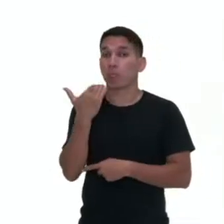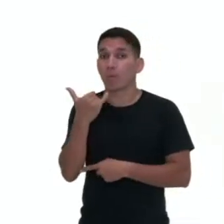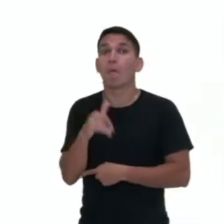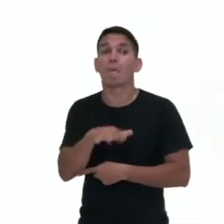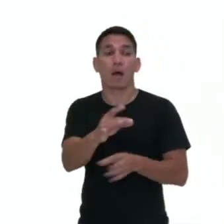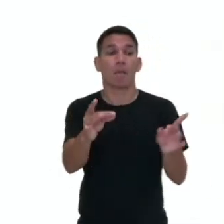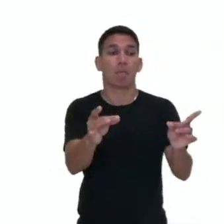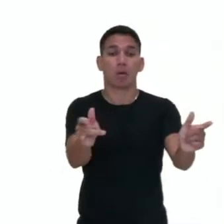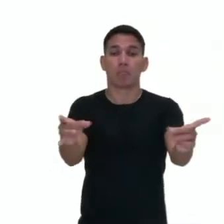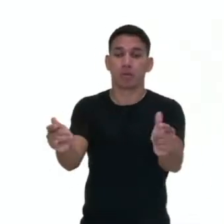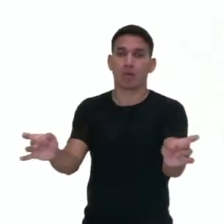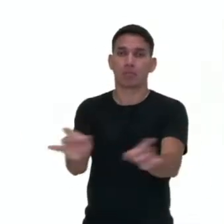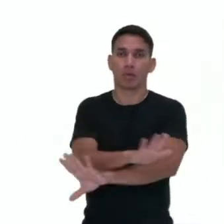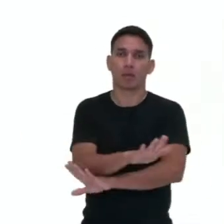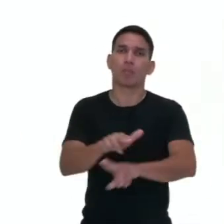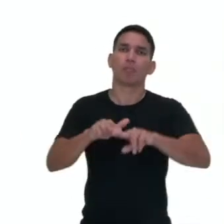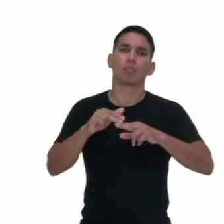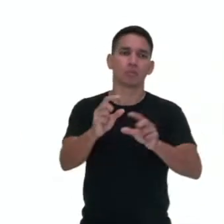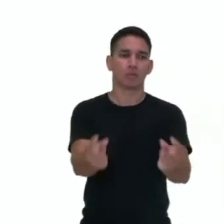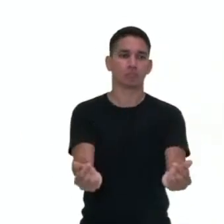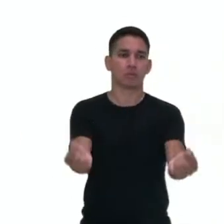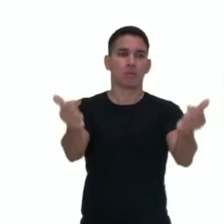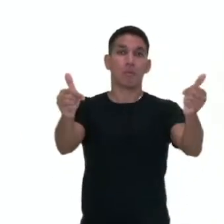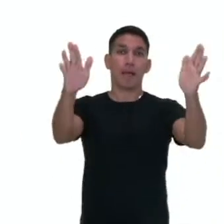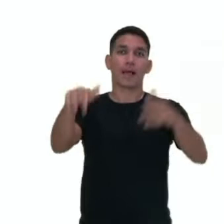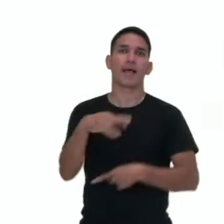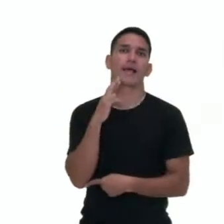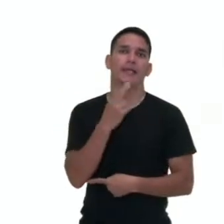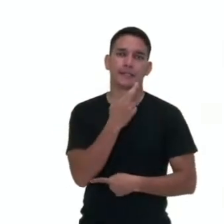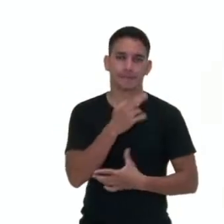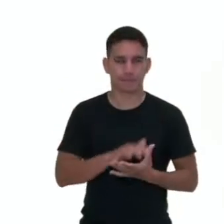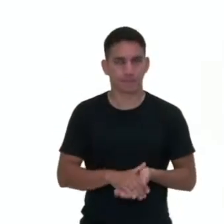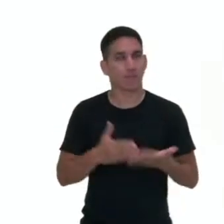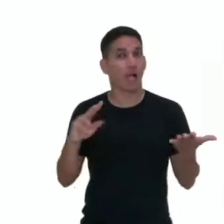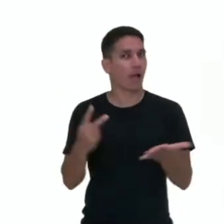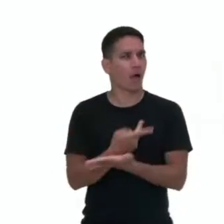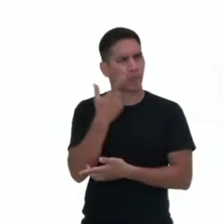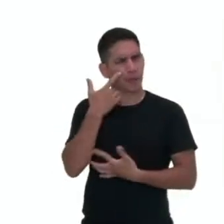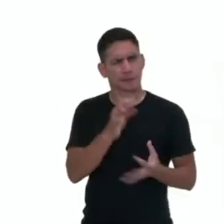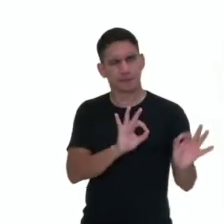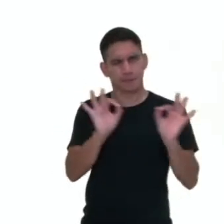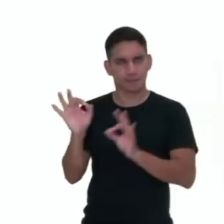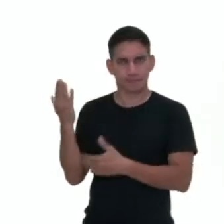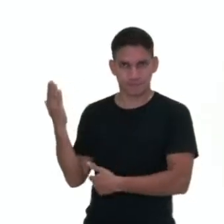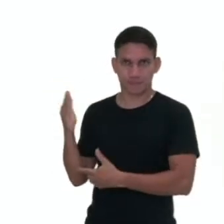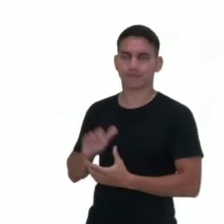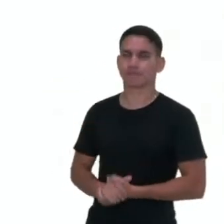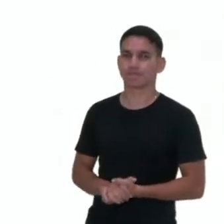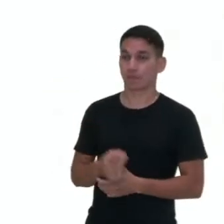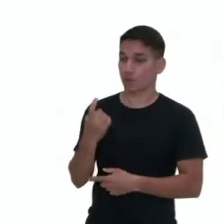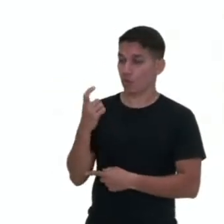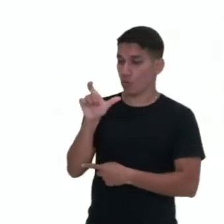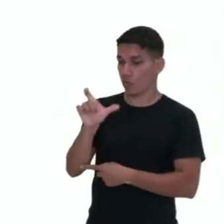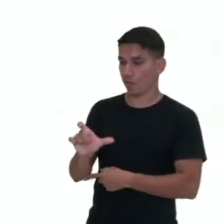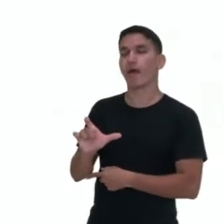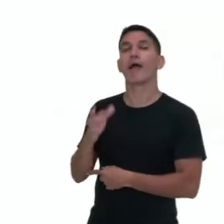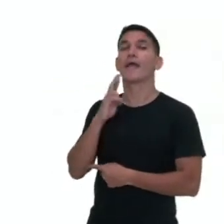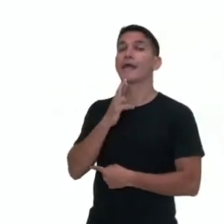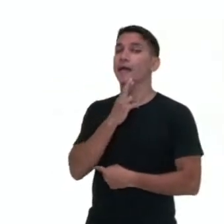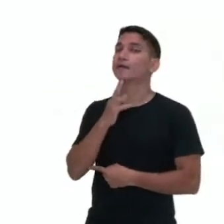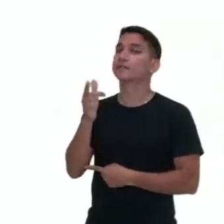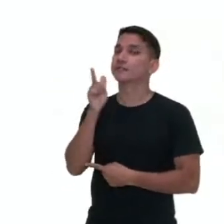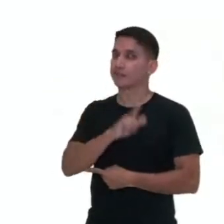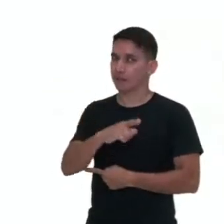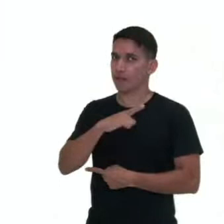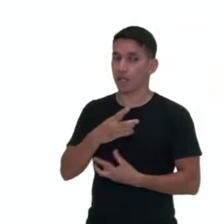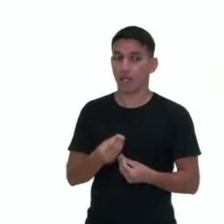quem ganha são os restaurantes. Acompanhe a situação, pessoal. Um restaurante oferece 3